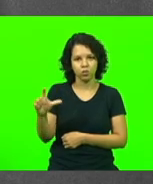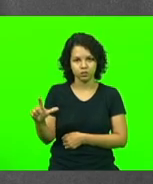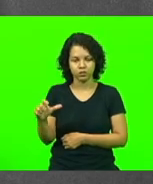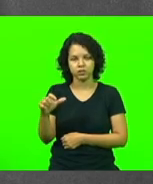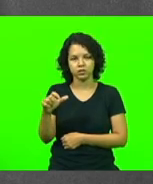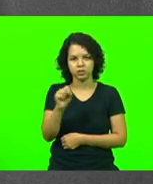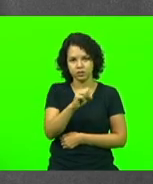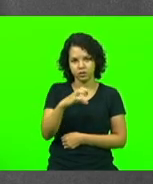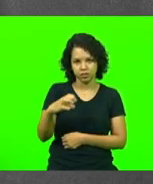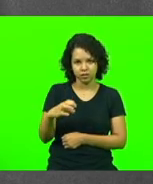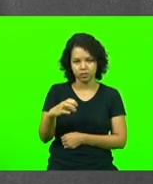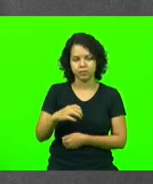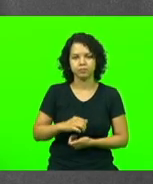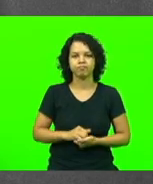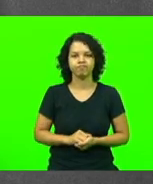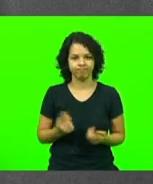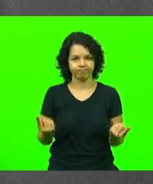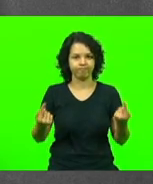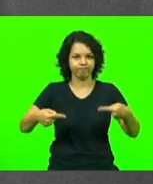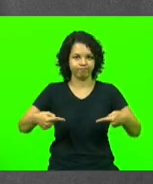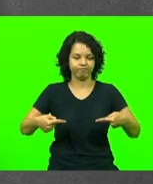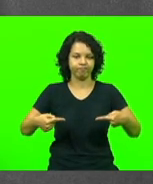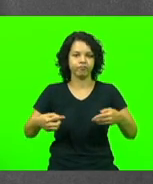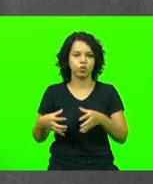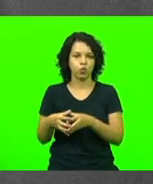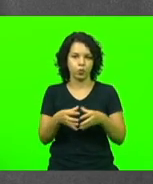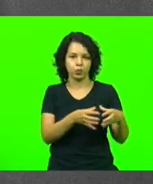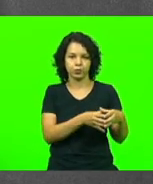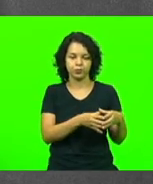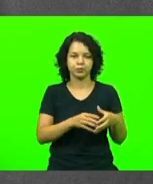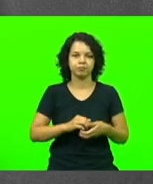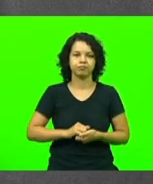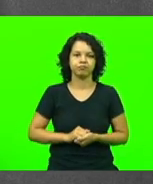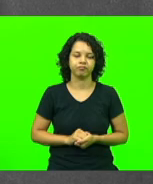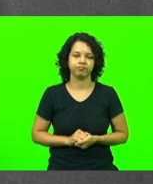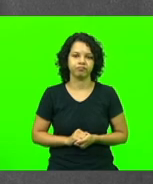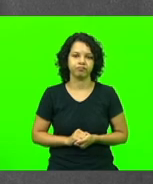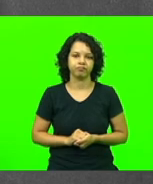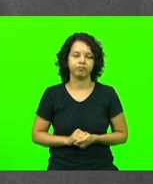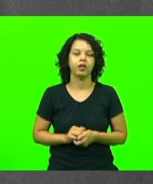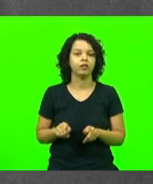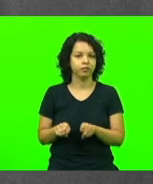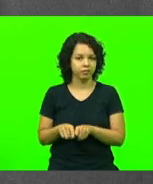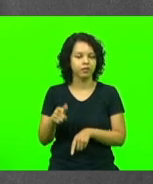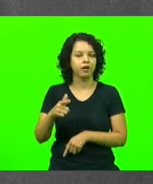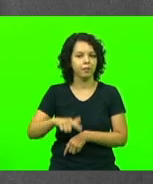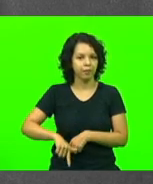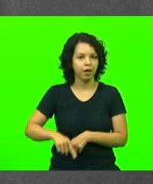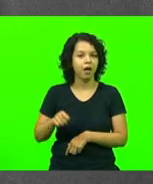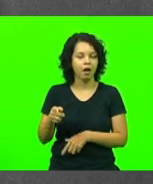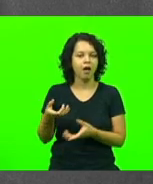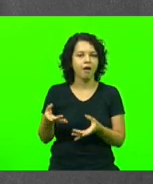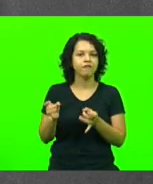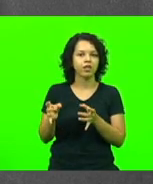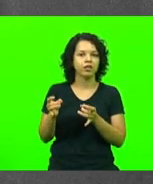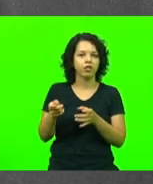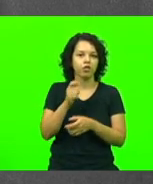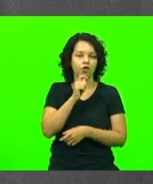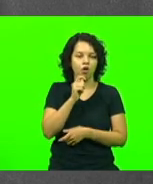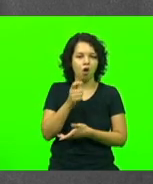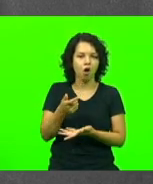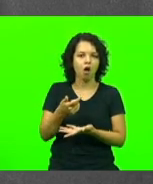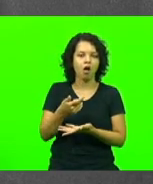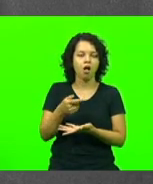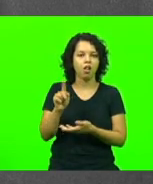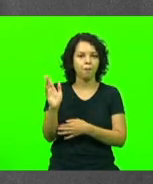entre facções rivais lá. Próximo. Detento saída temporária, tenta vender droga em motel em Blumenau e acaba preso. Então, a gente